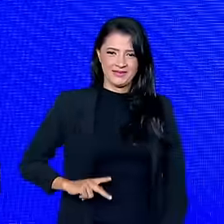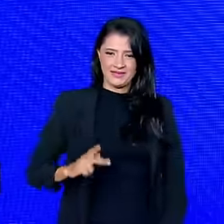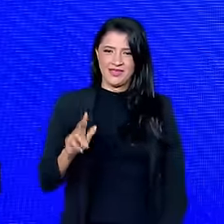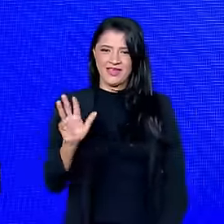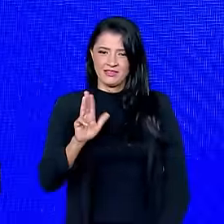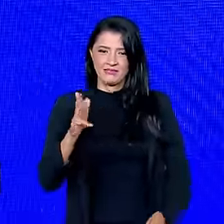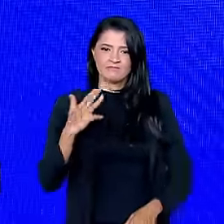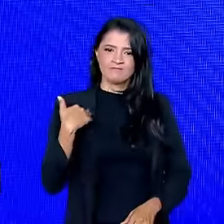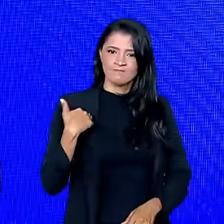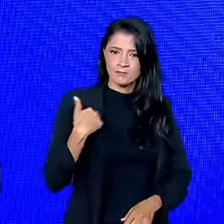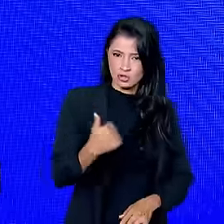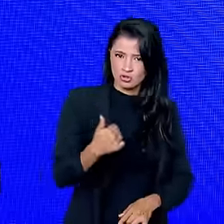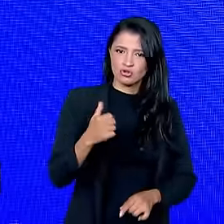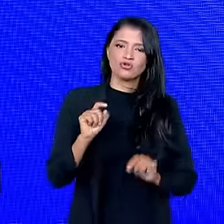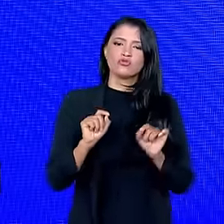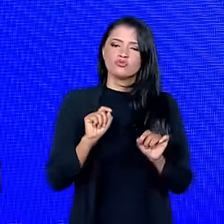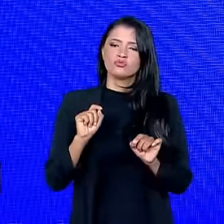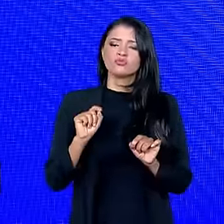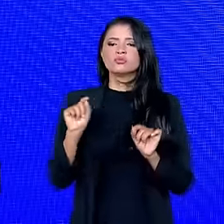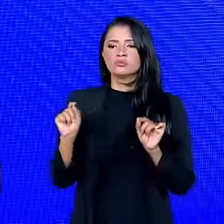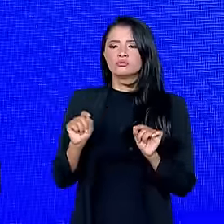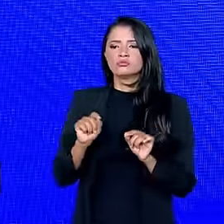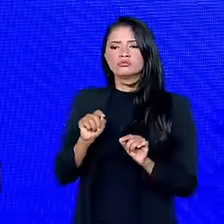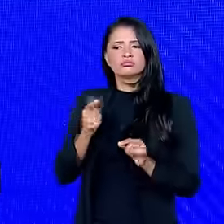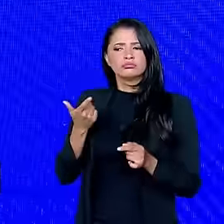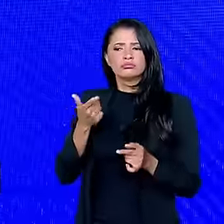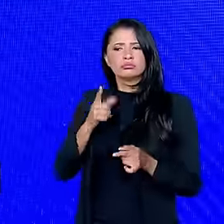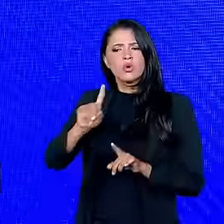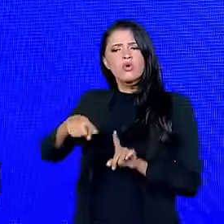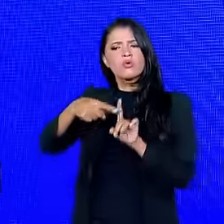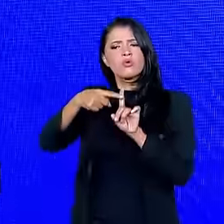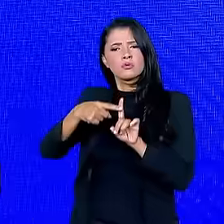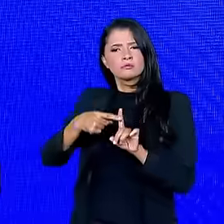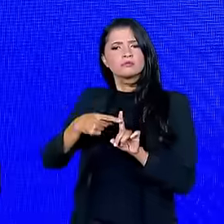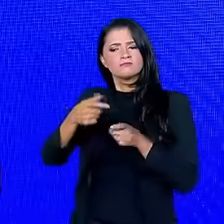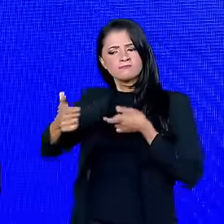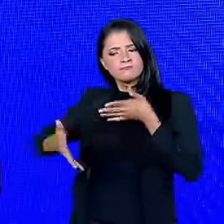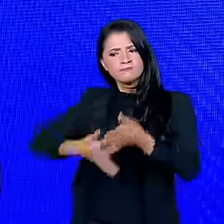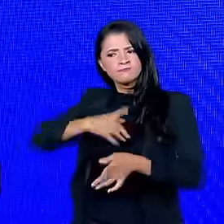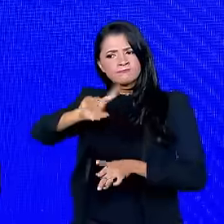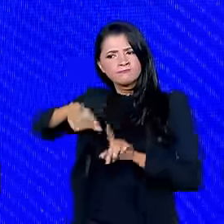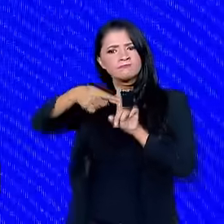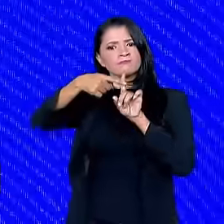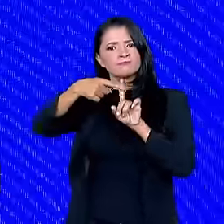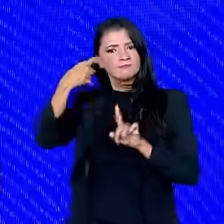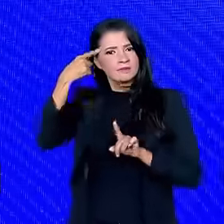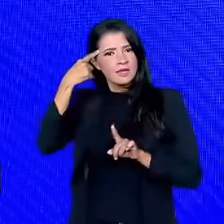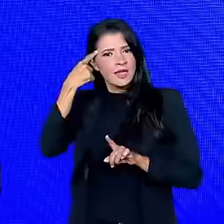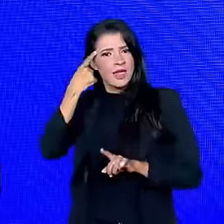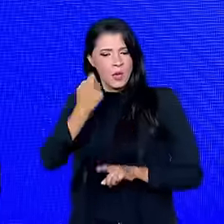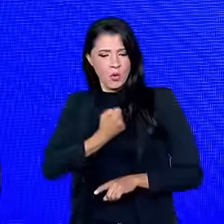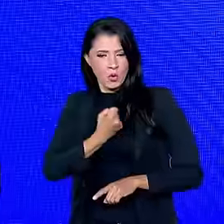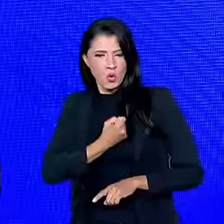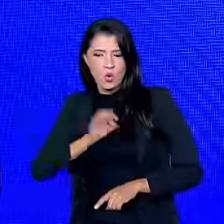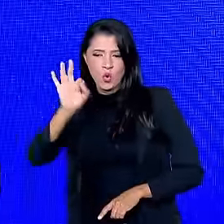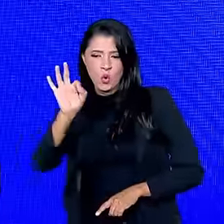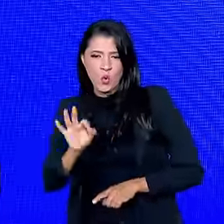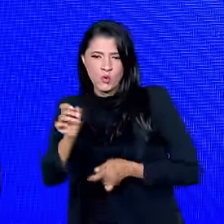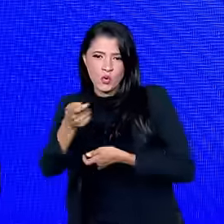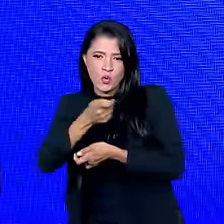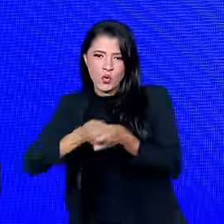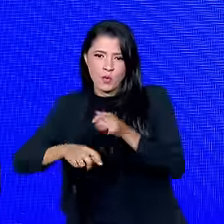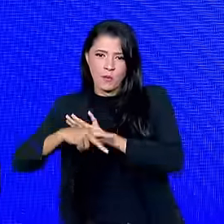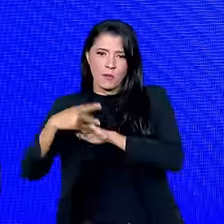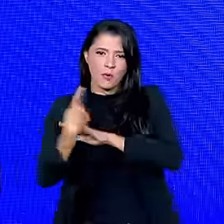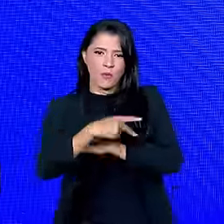Inácio Lula da Silva, uma palavra de otimismo. Os indicadores macroeconômicos do